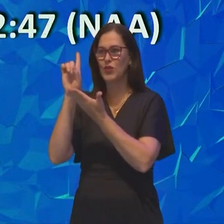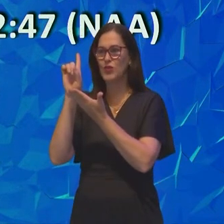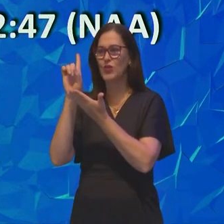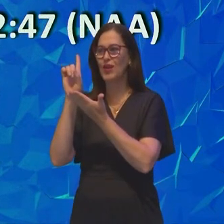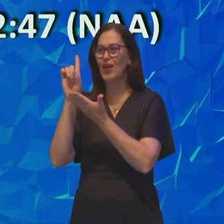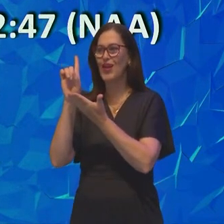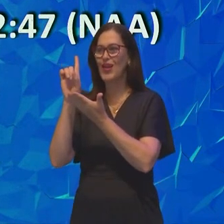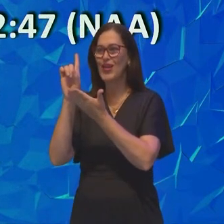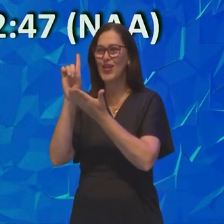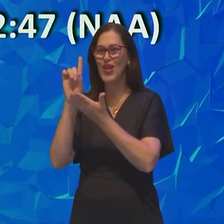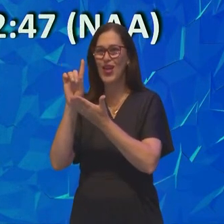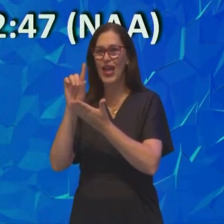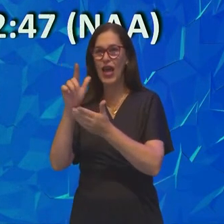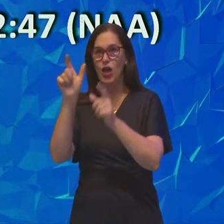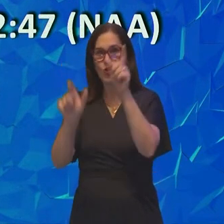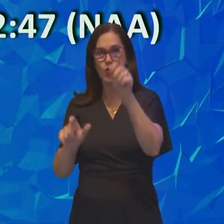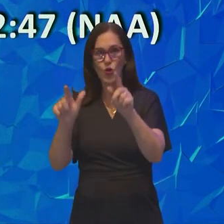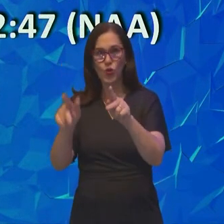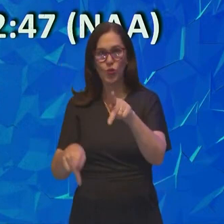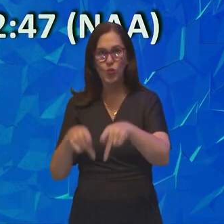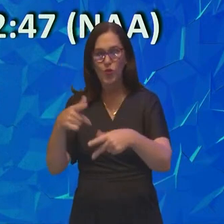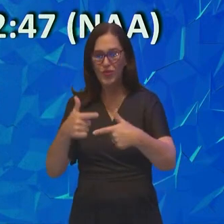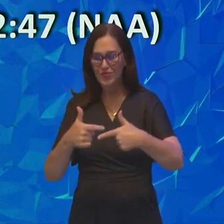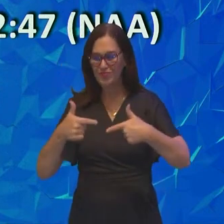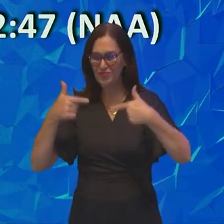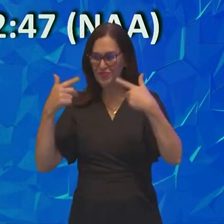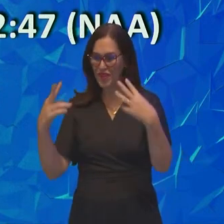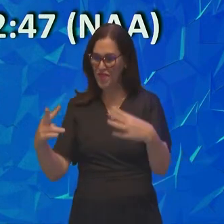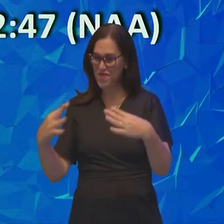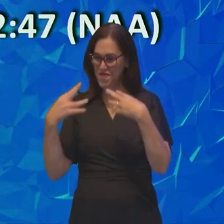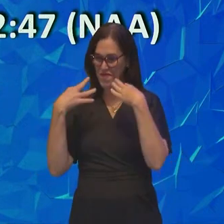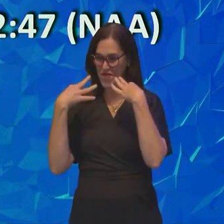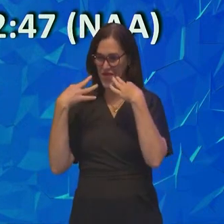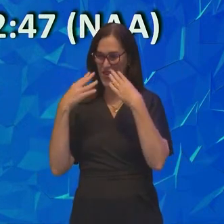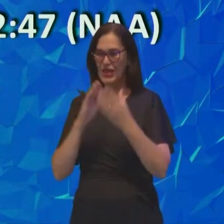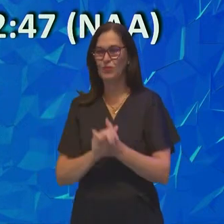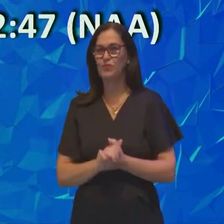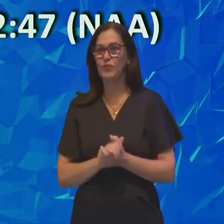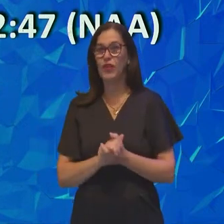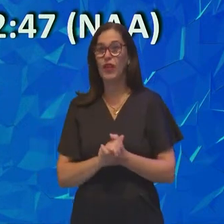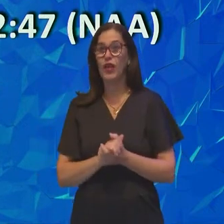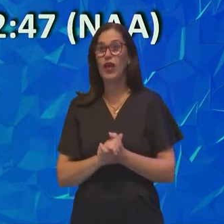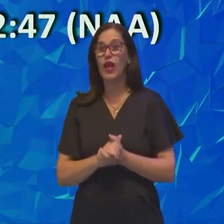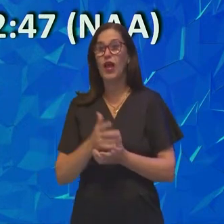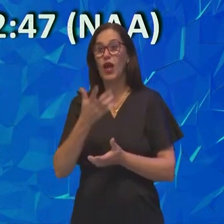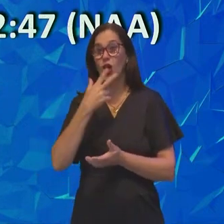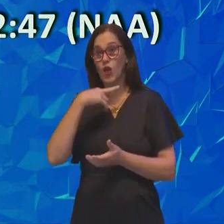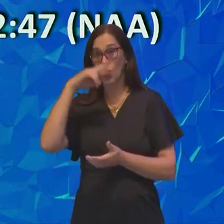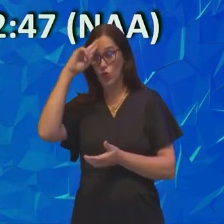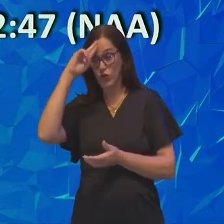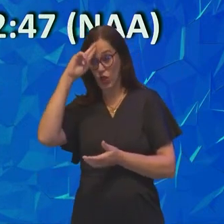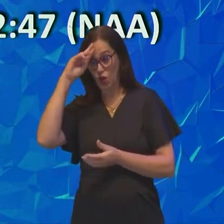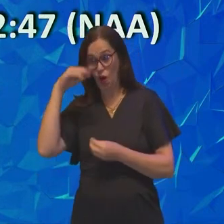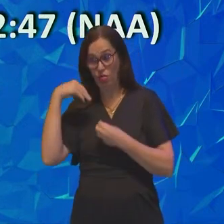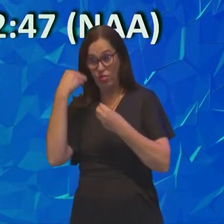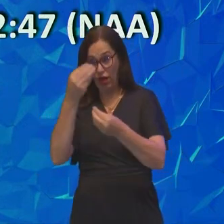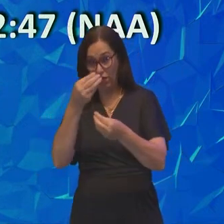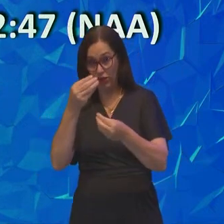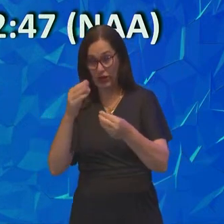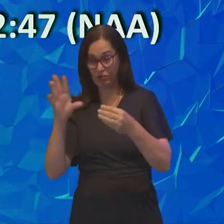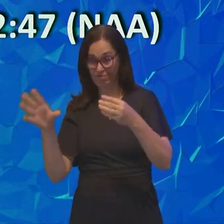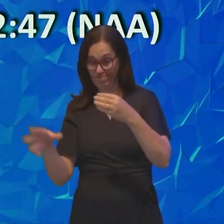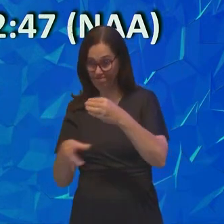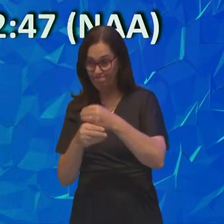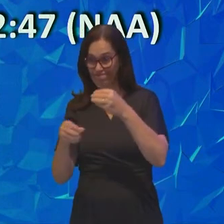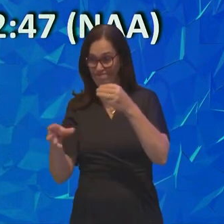com a simpatia de todo o povo. Enquanto isso, o Senhor lhes acrescentava,